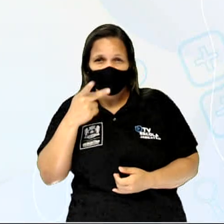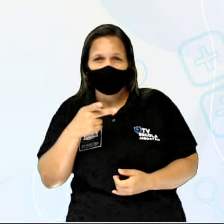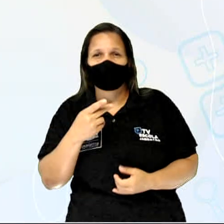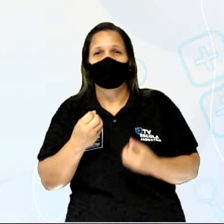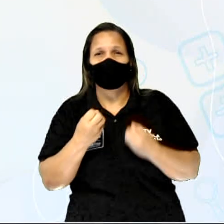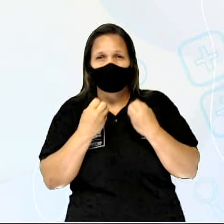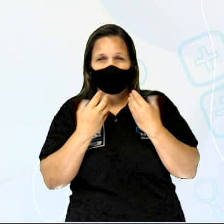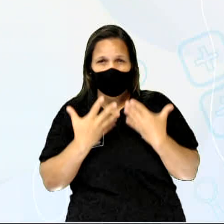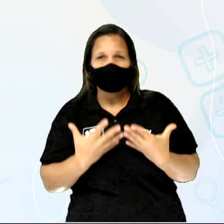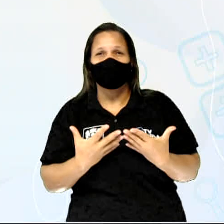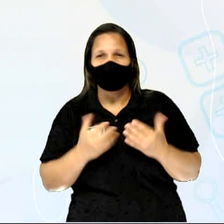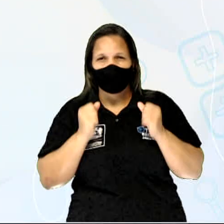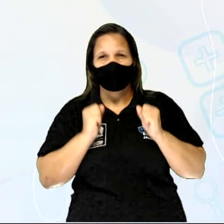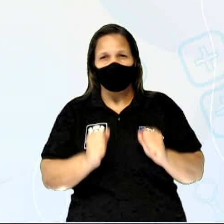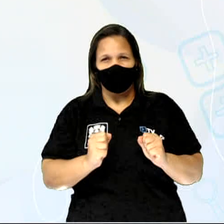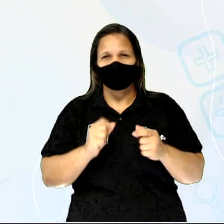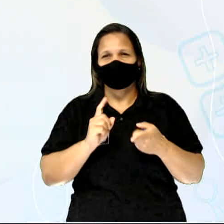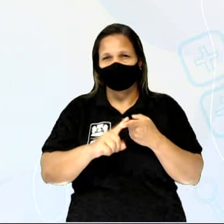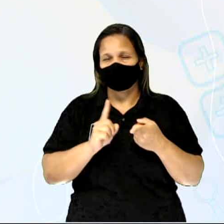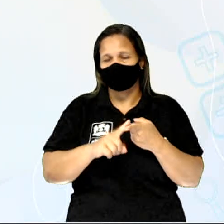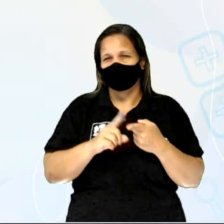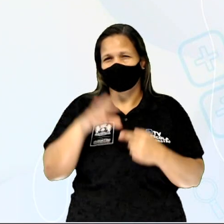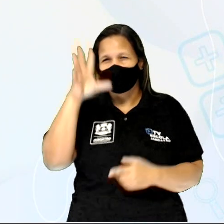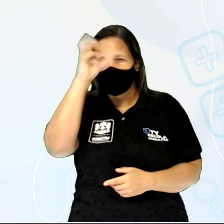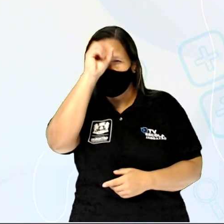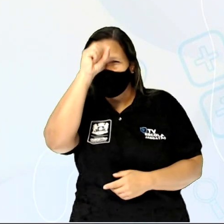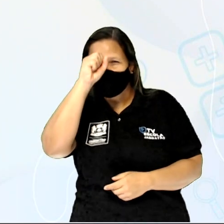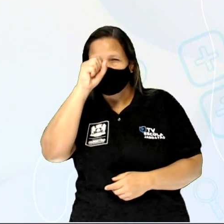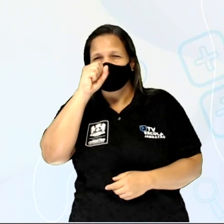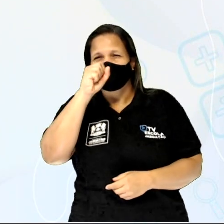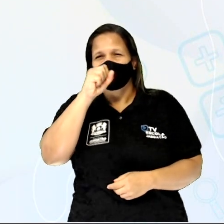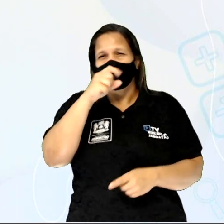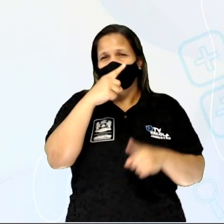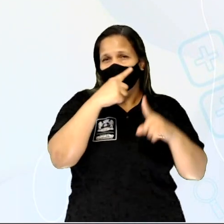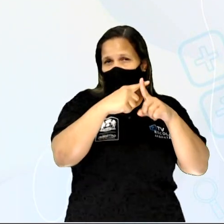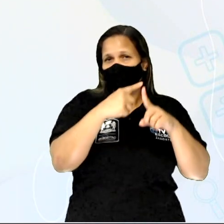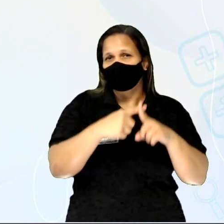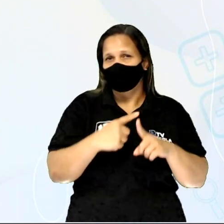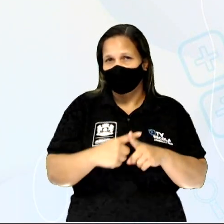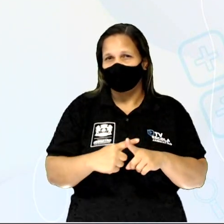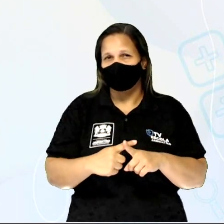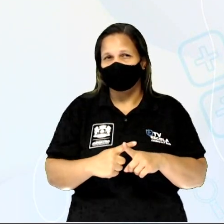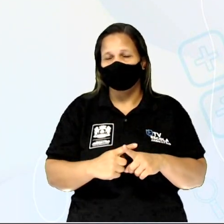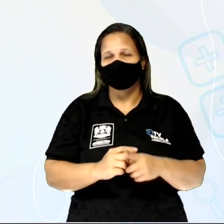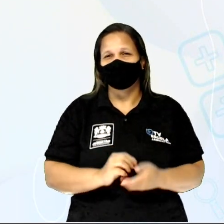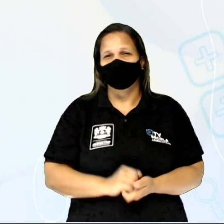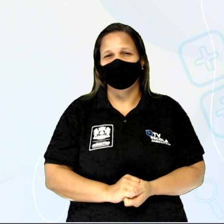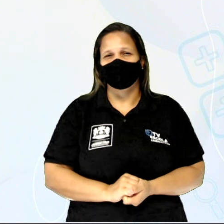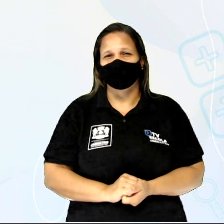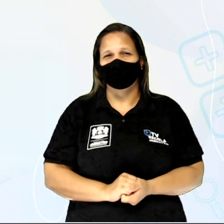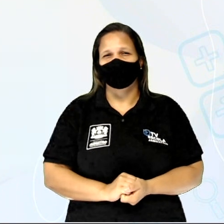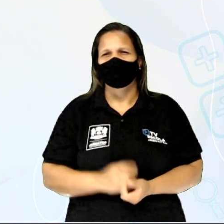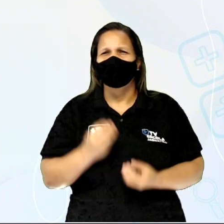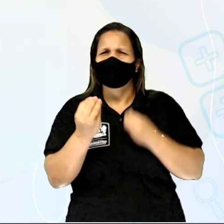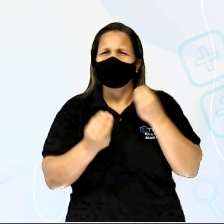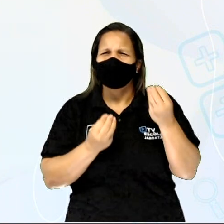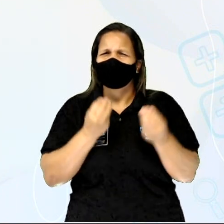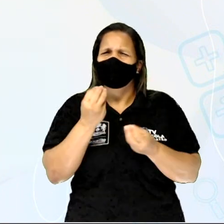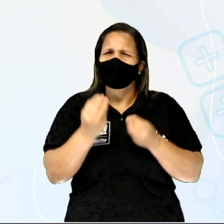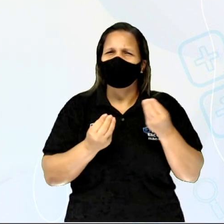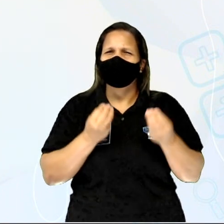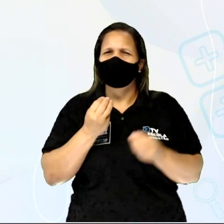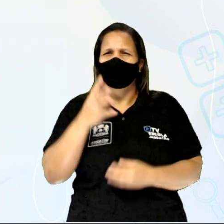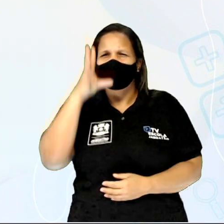multiplicação com ele vamos ver como E aí como aprender